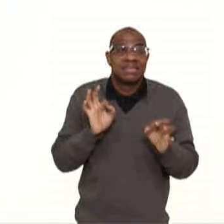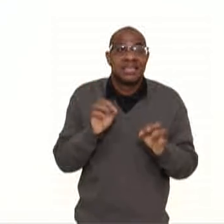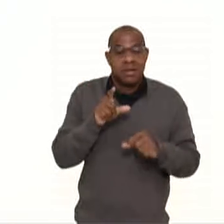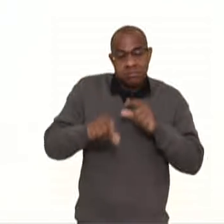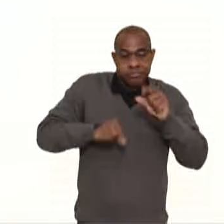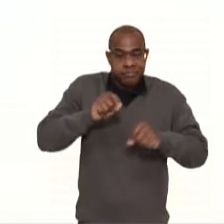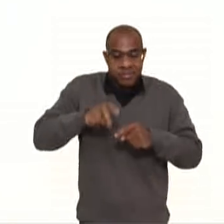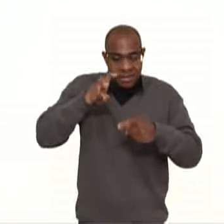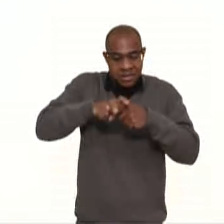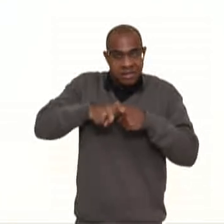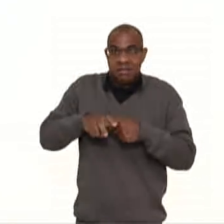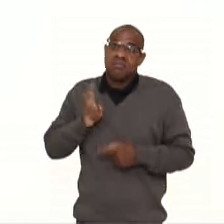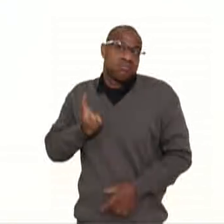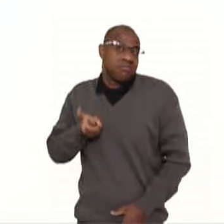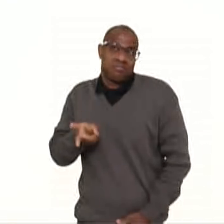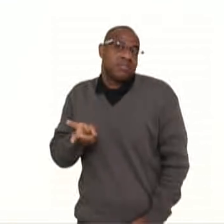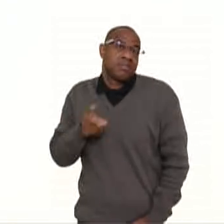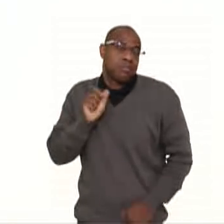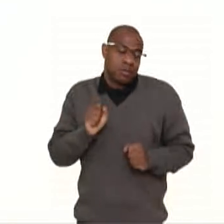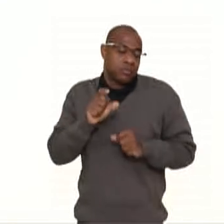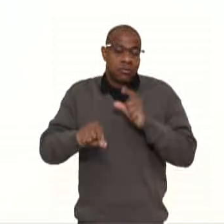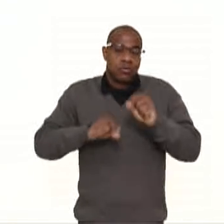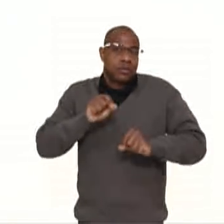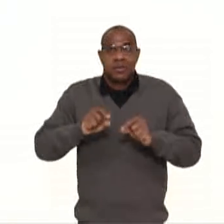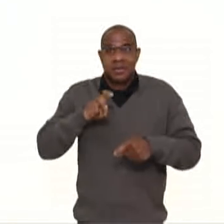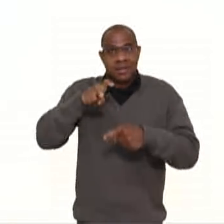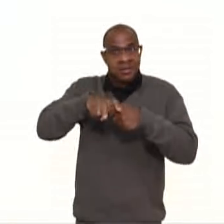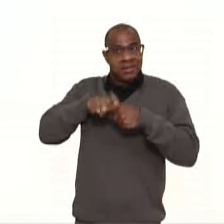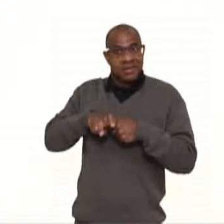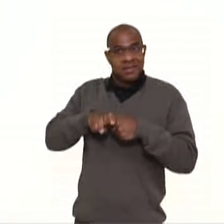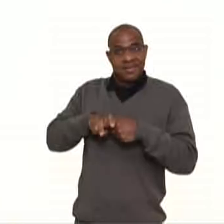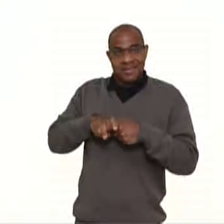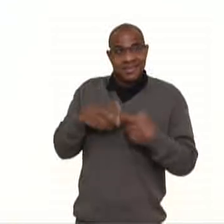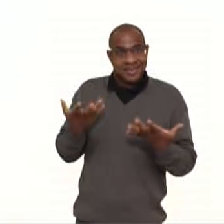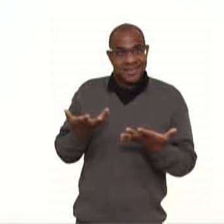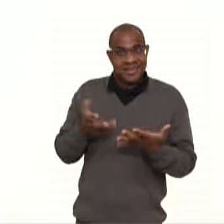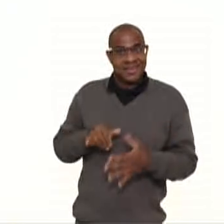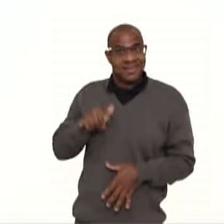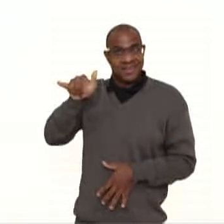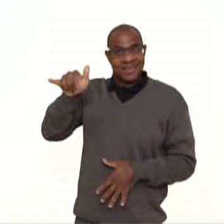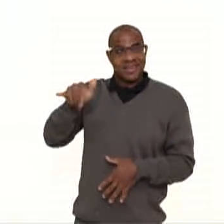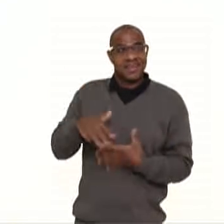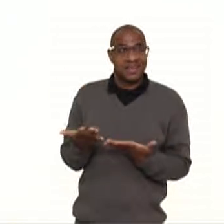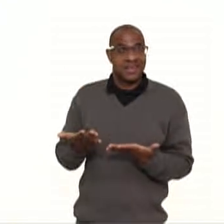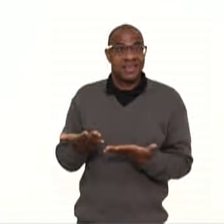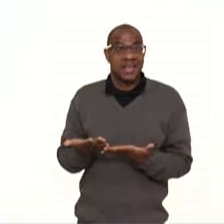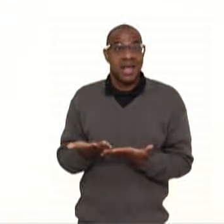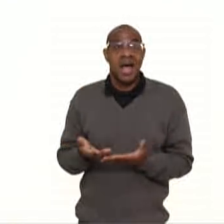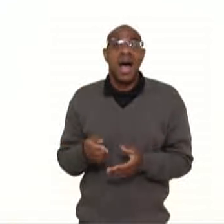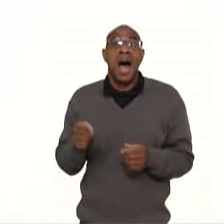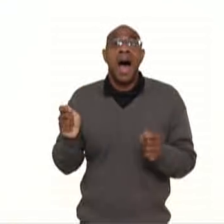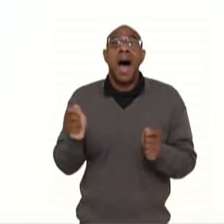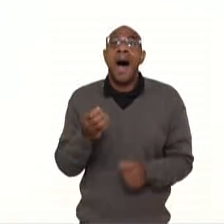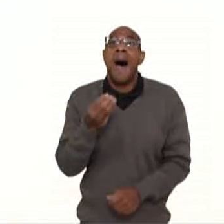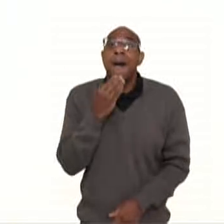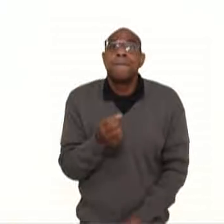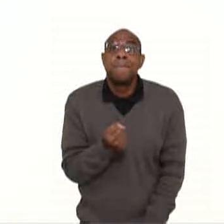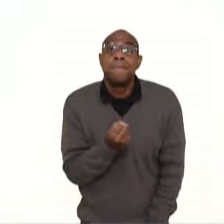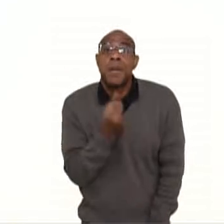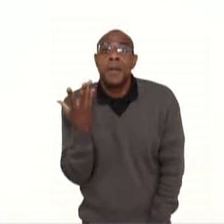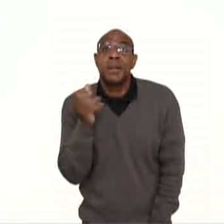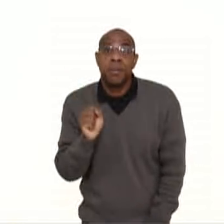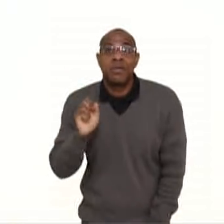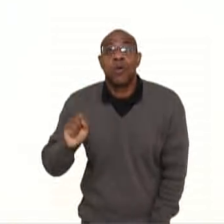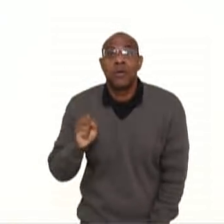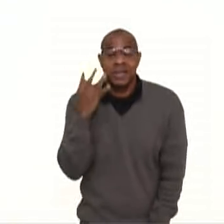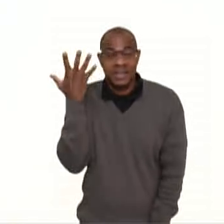ou outra é a mesma, tá? Então, a probabilidade do italiano sentar na cadeira 10, ou de sentar na cadeira 1, ou de